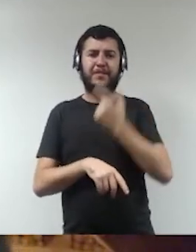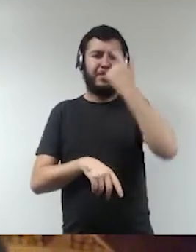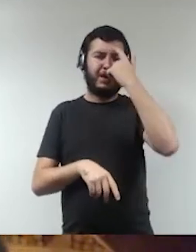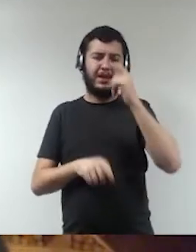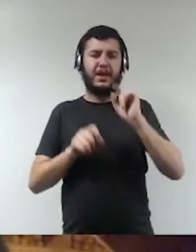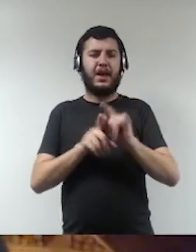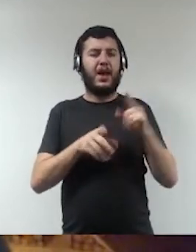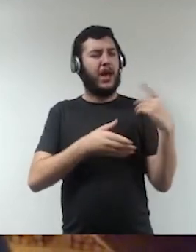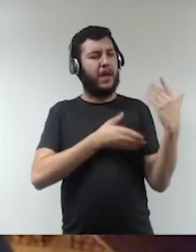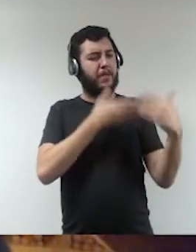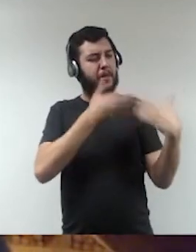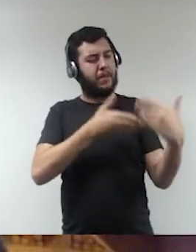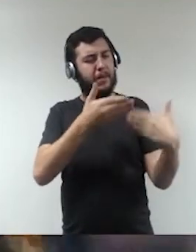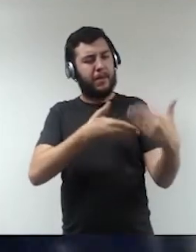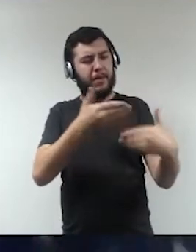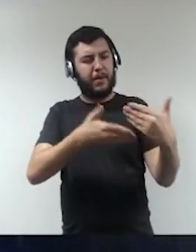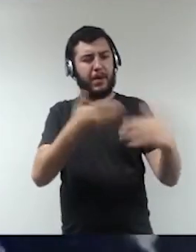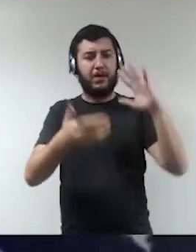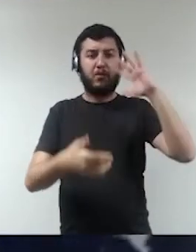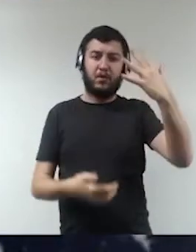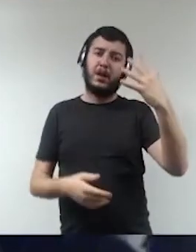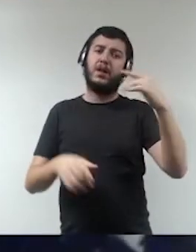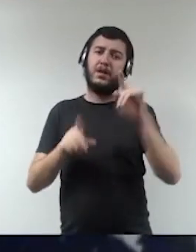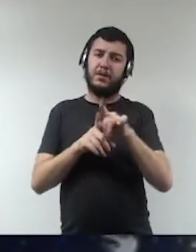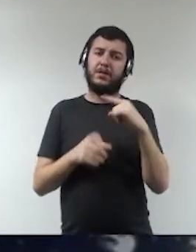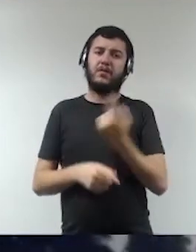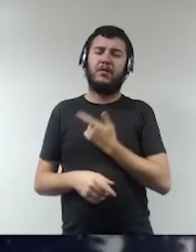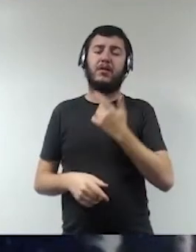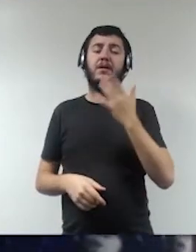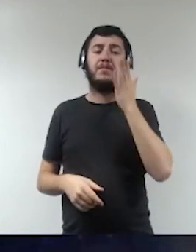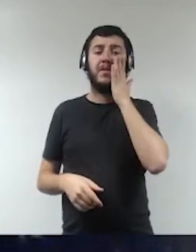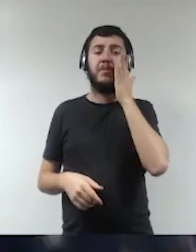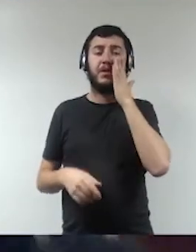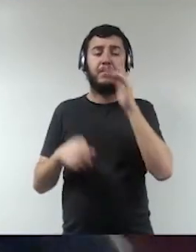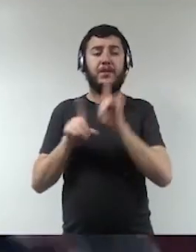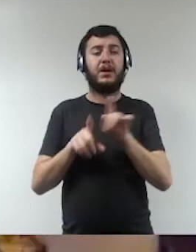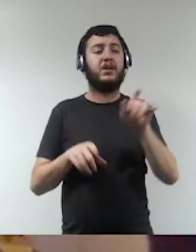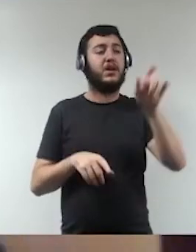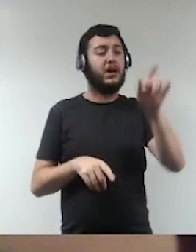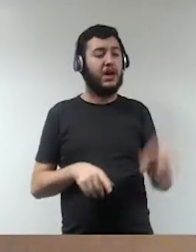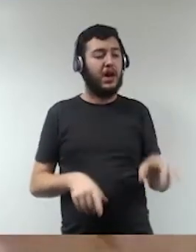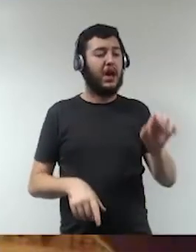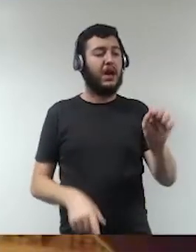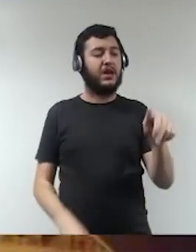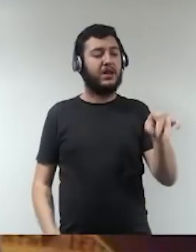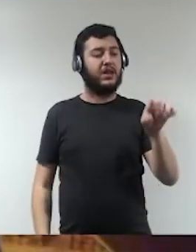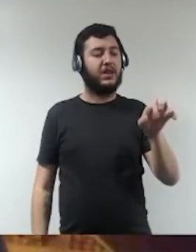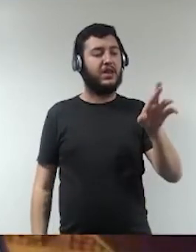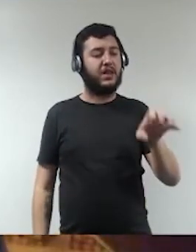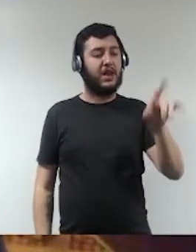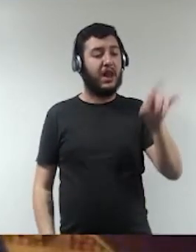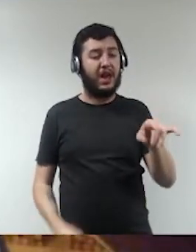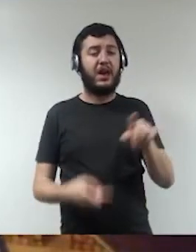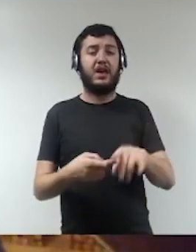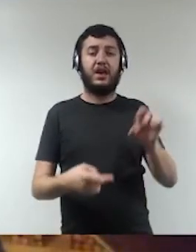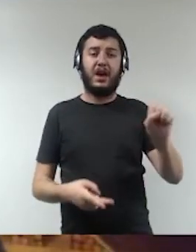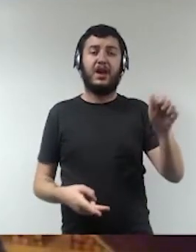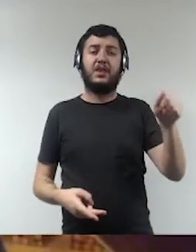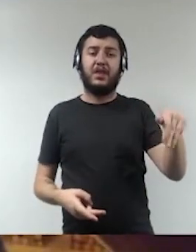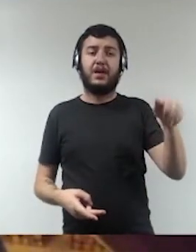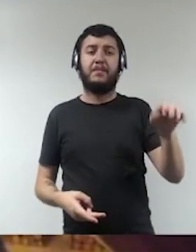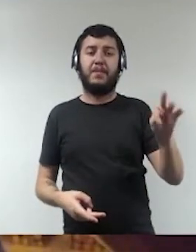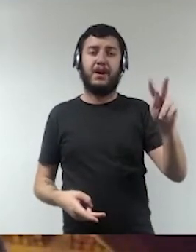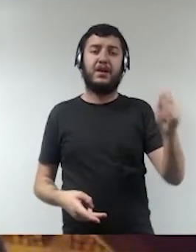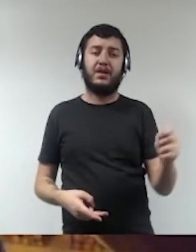além dessa preocupação que a Samantha e o André trouxeram das questões de direito público, envolve também as relações de